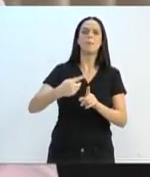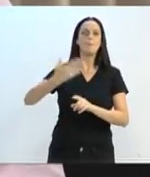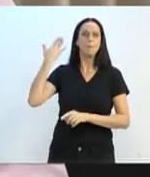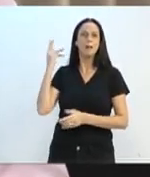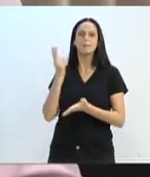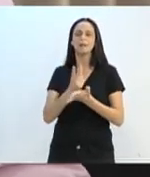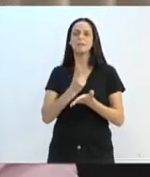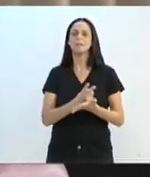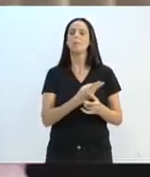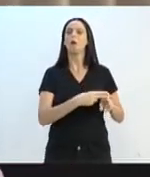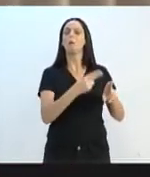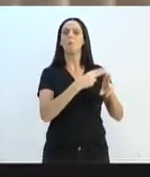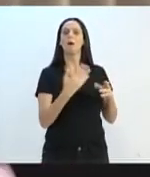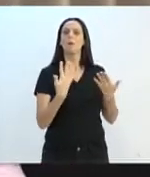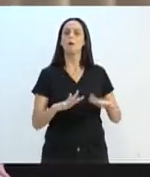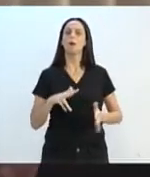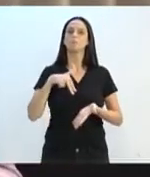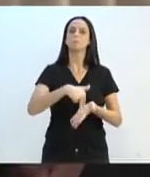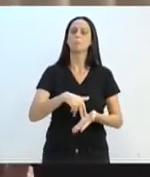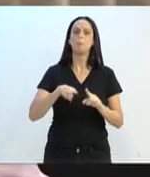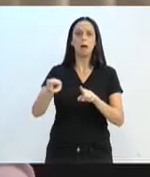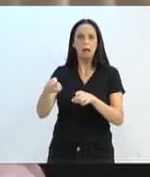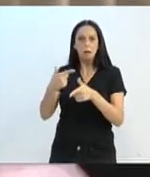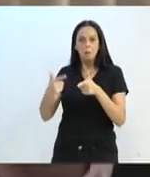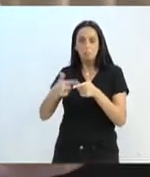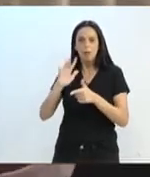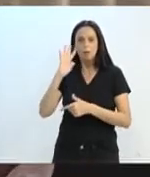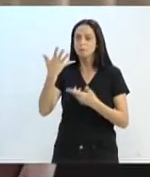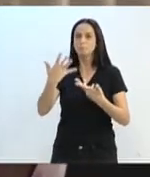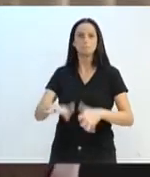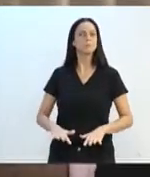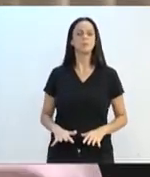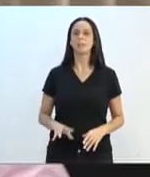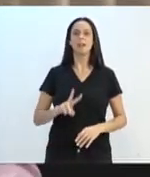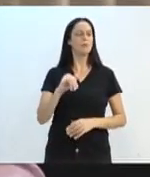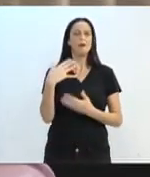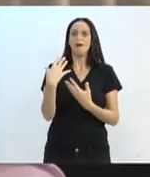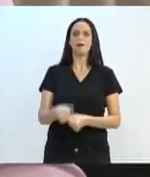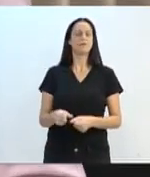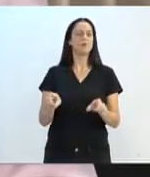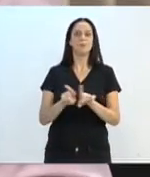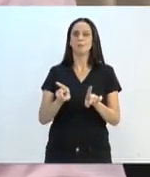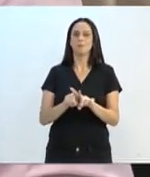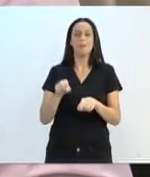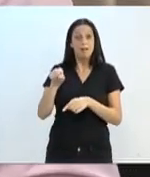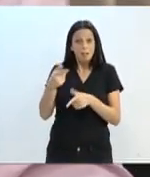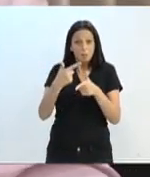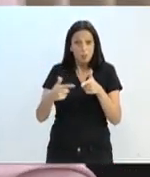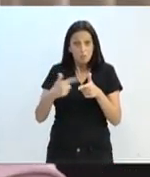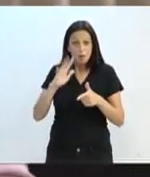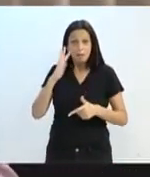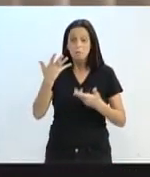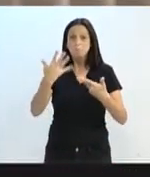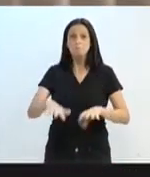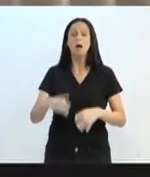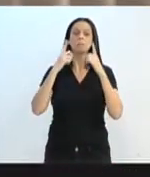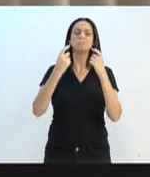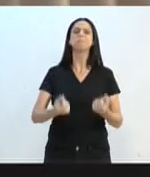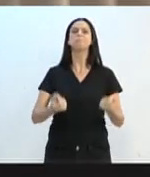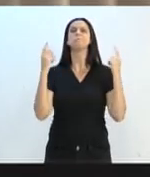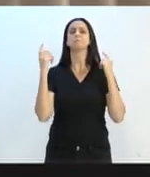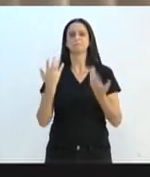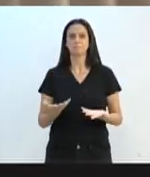momento. E é impressionante como ela não quer resolver o problema. E ela também não vai acatar esse pedido, porque ela não quer resolver o problema. Ela não está nem aí para o Blumenau, e por isso nós temos que